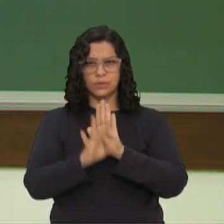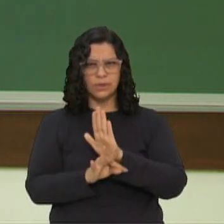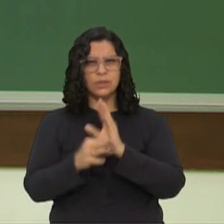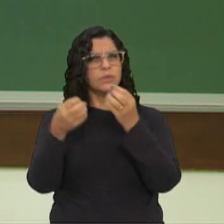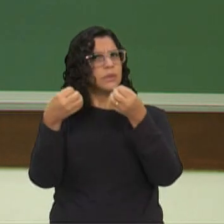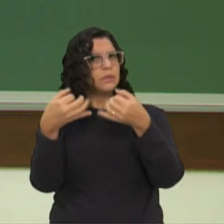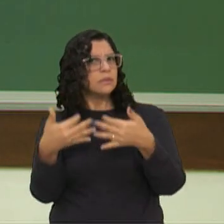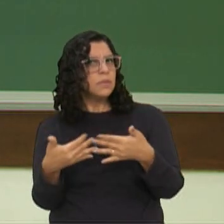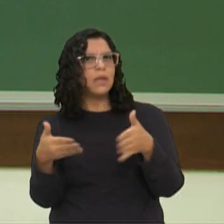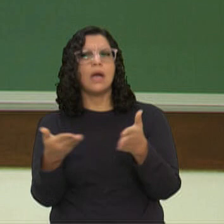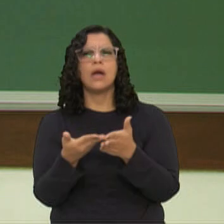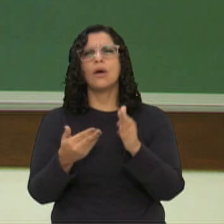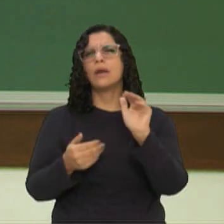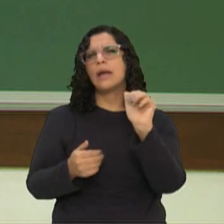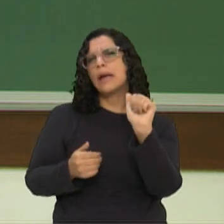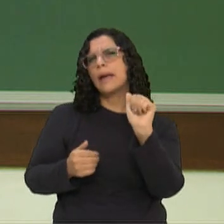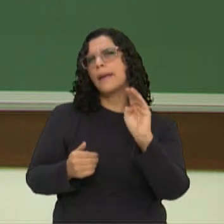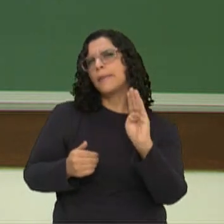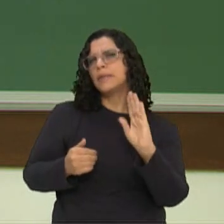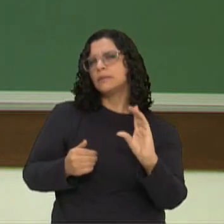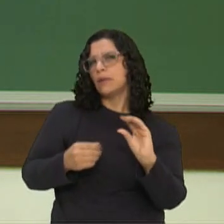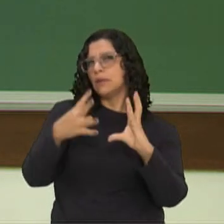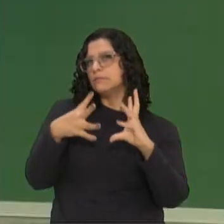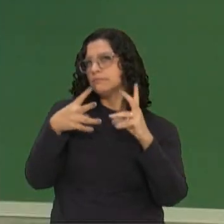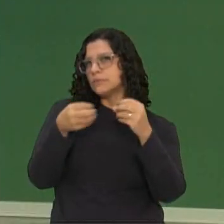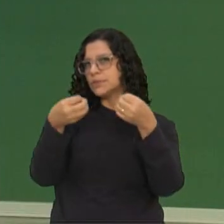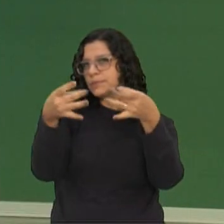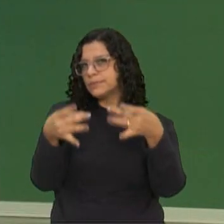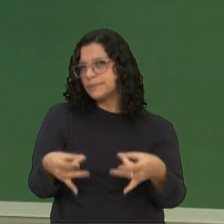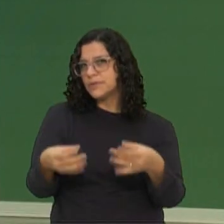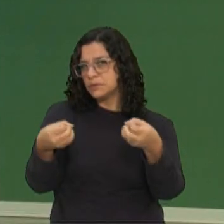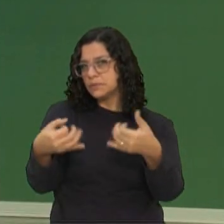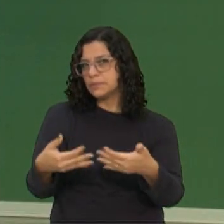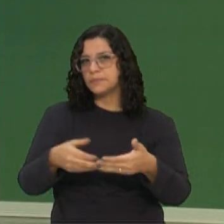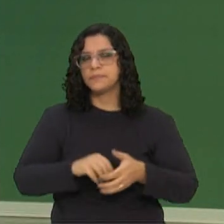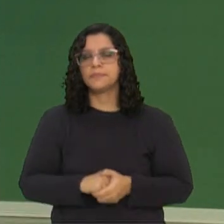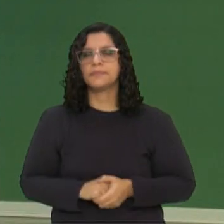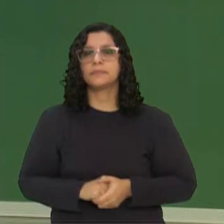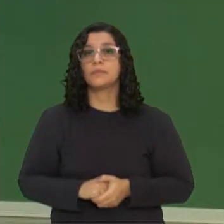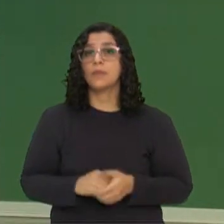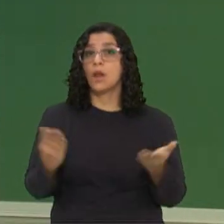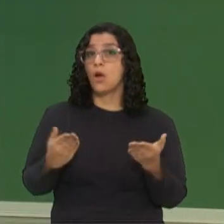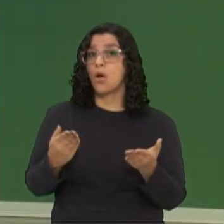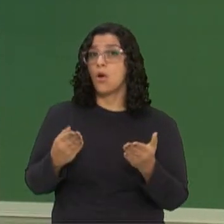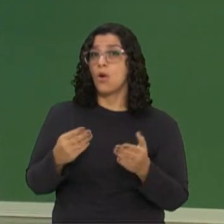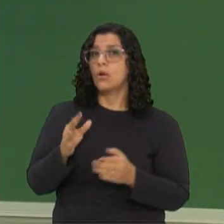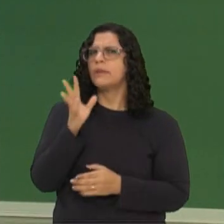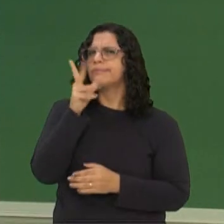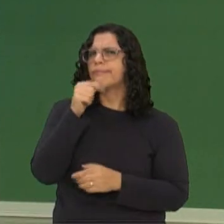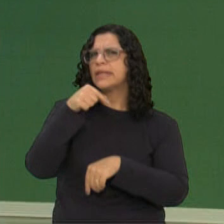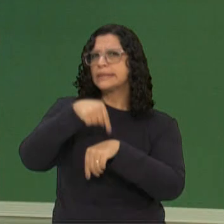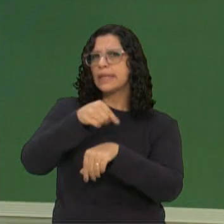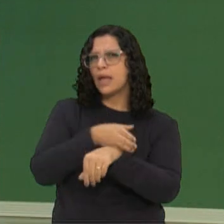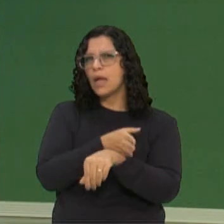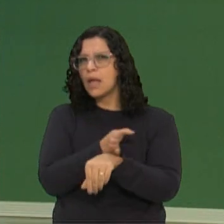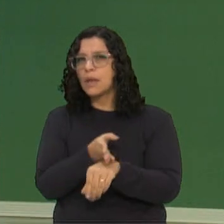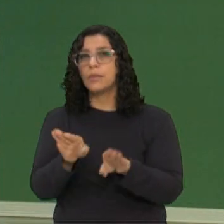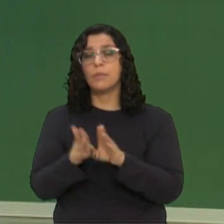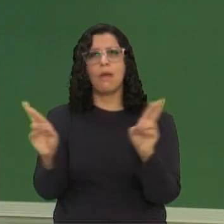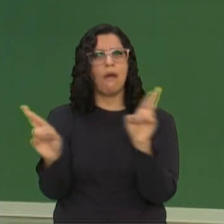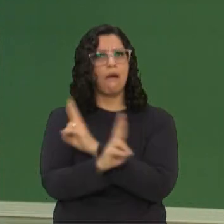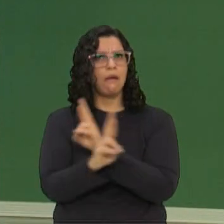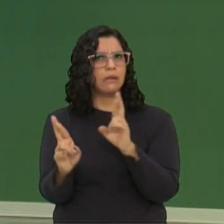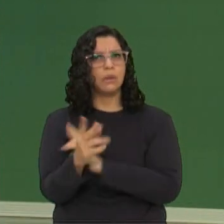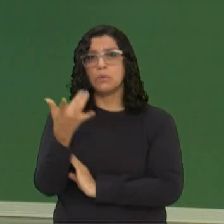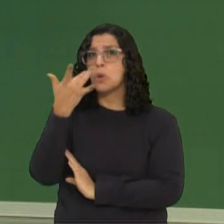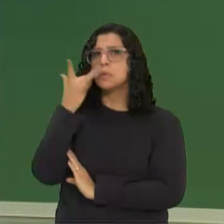comentar as alternativas aqui para vocês. Então, durante muito tempo, desconhecia-se a relação